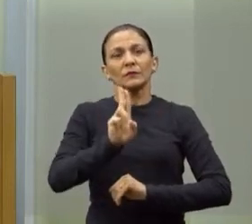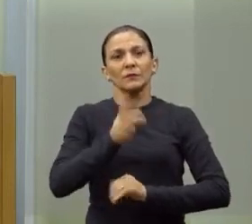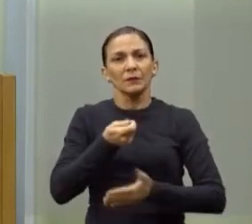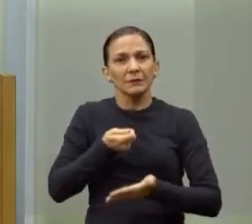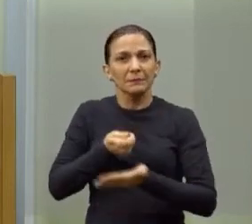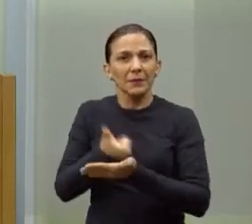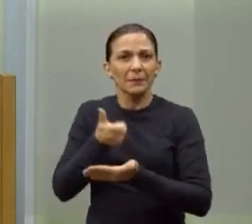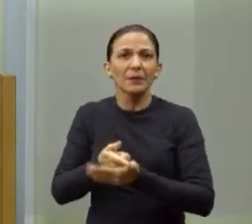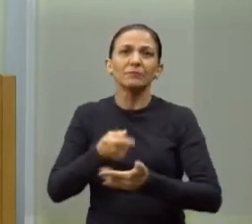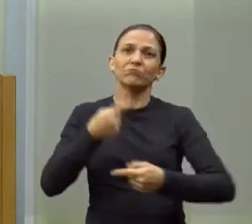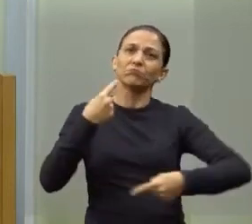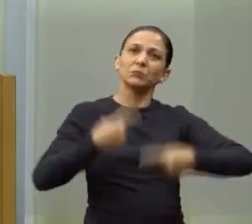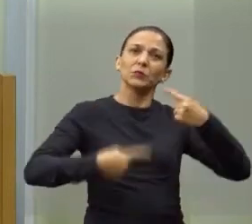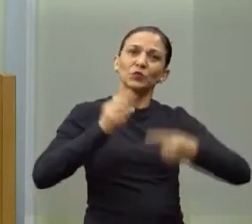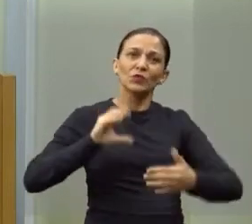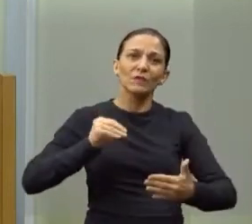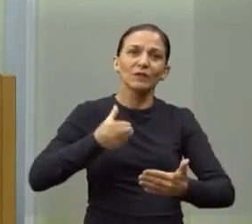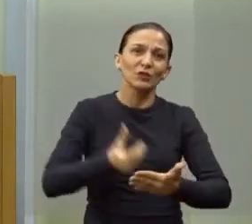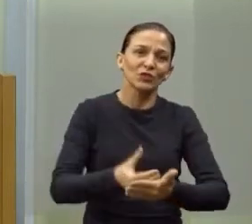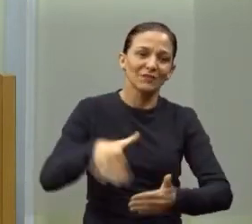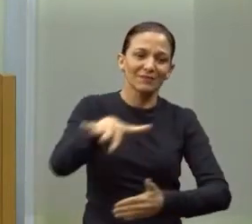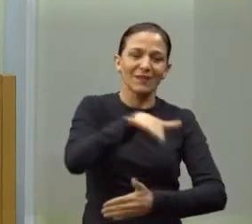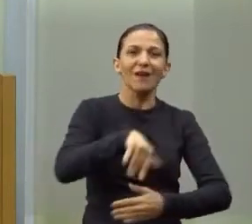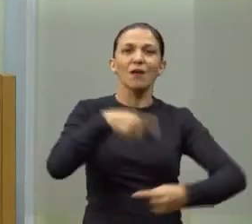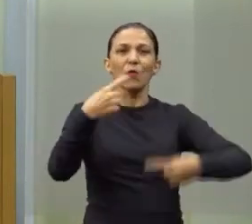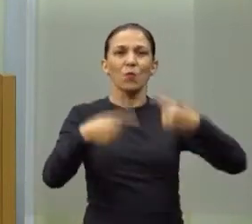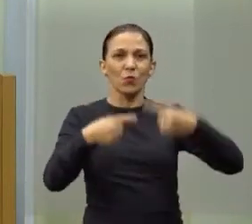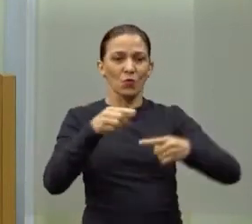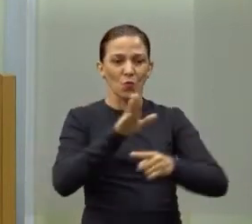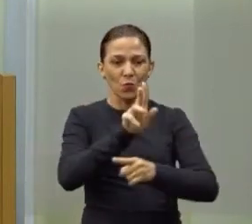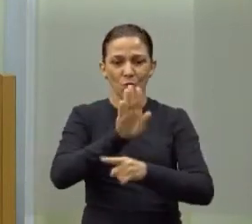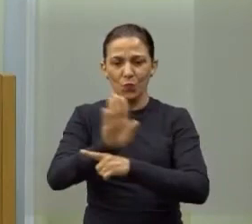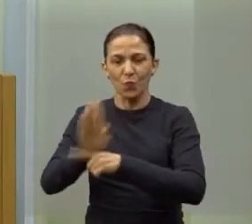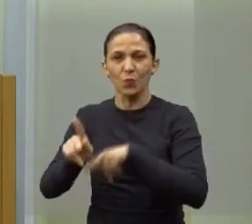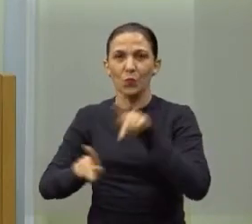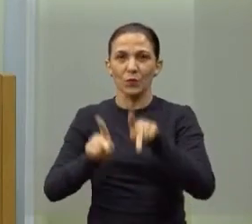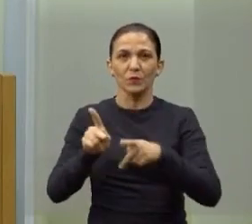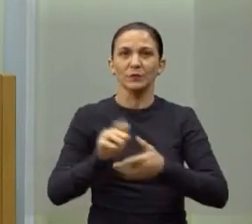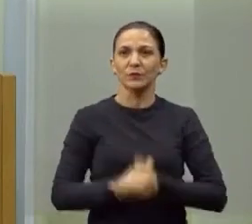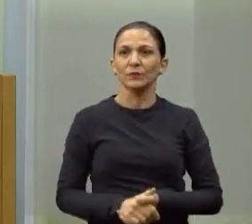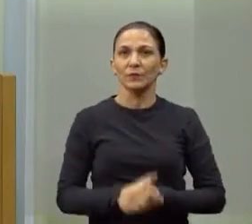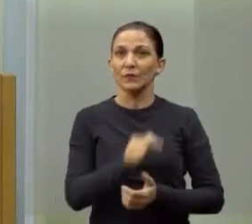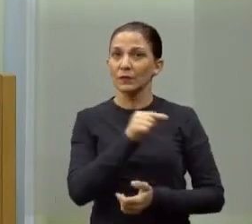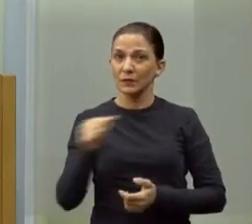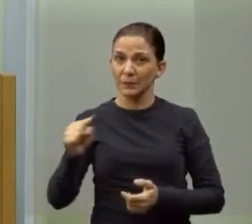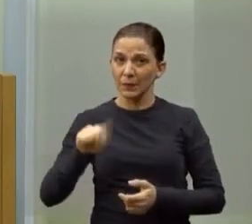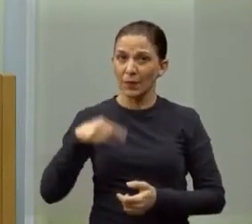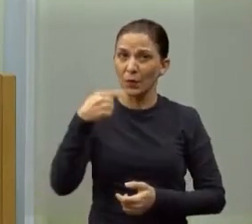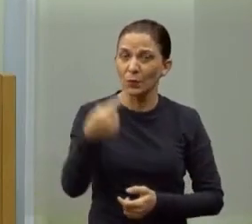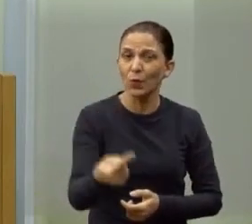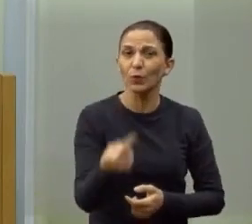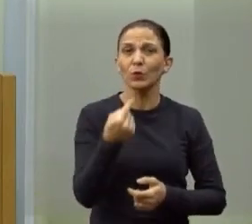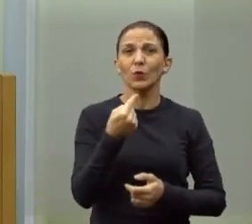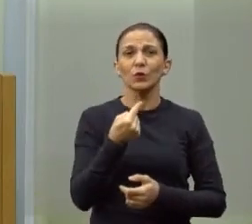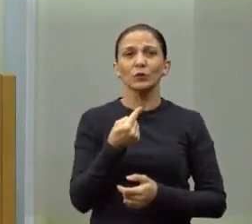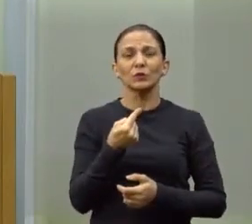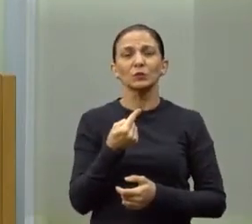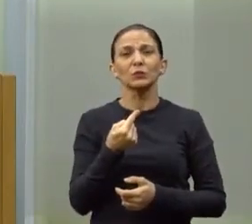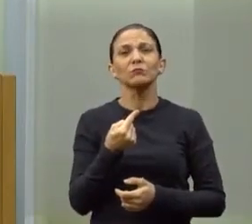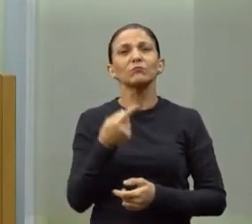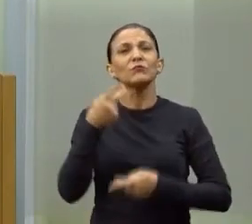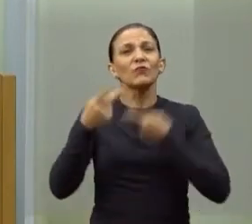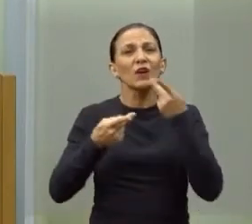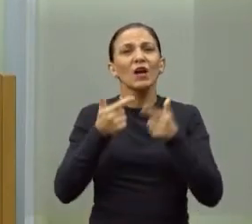financiar as políticas públicas municipais. E só para adiantar uma discussão, na próxima semana eu vou trazer outra questão muito